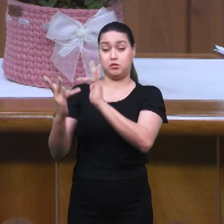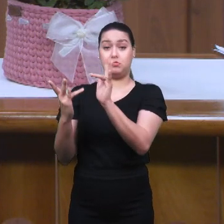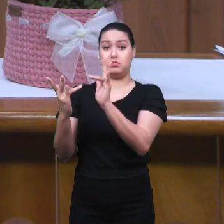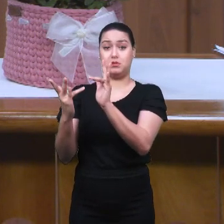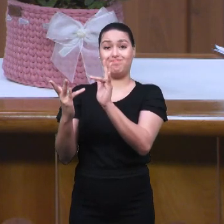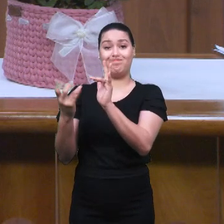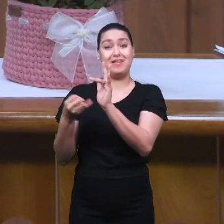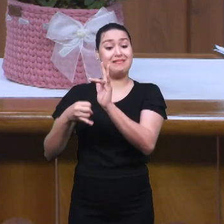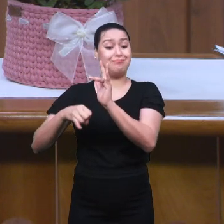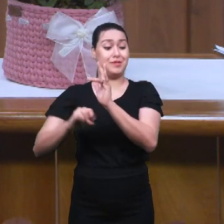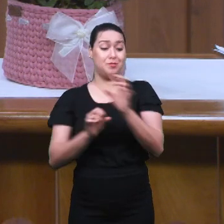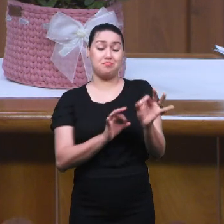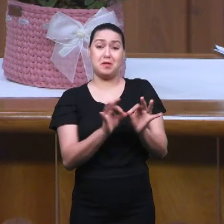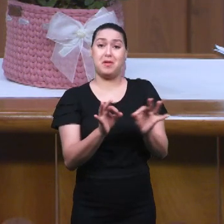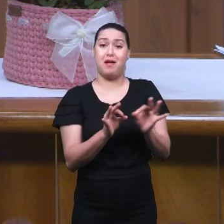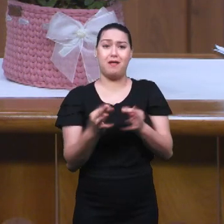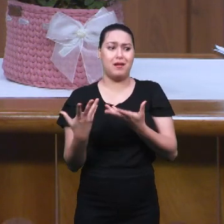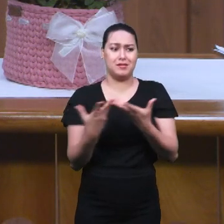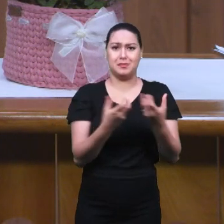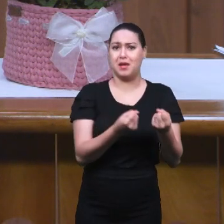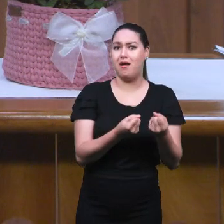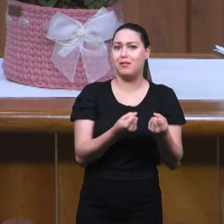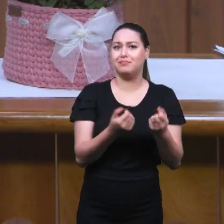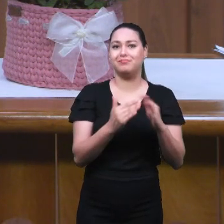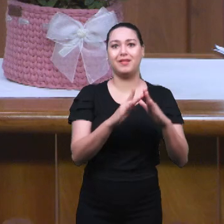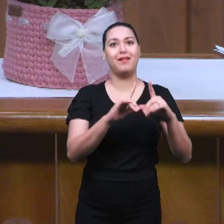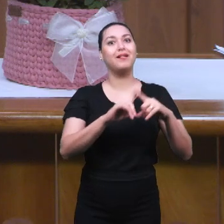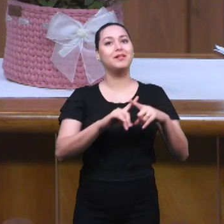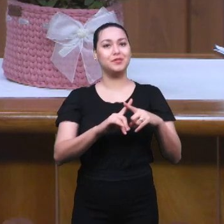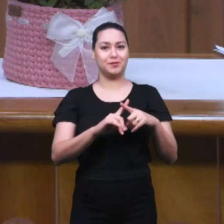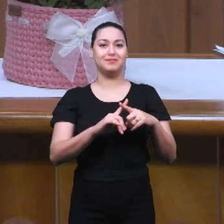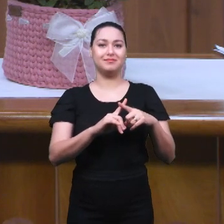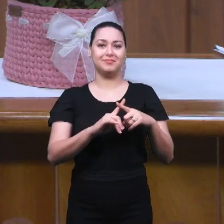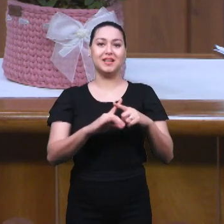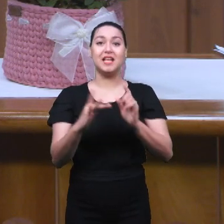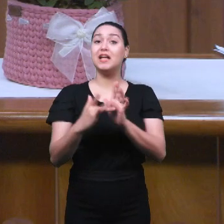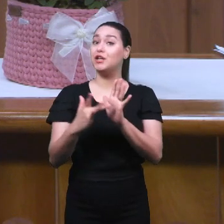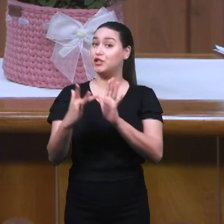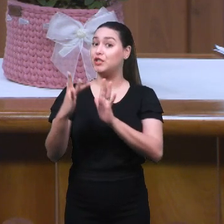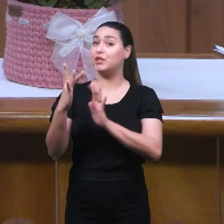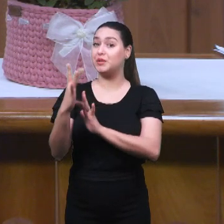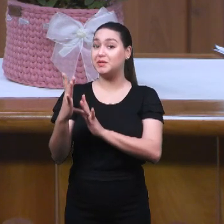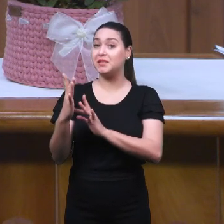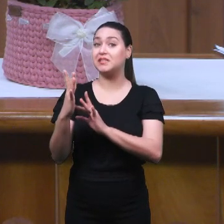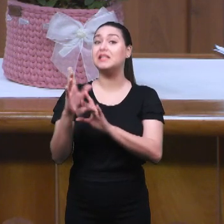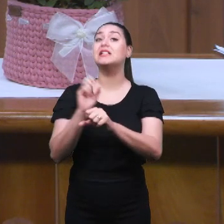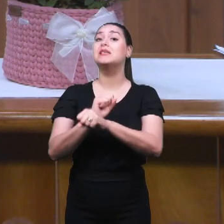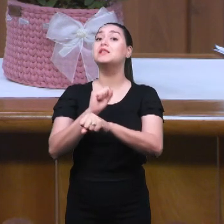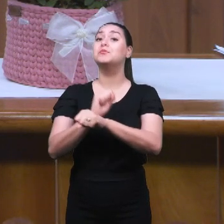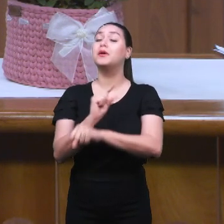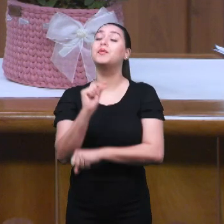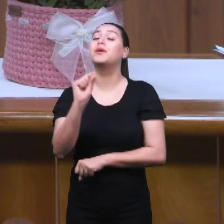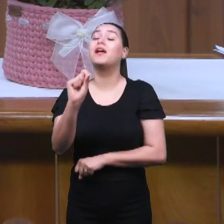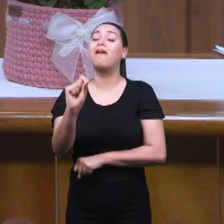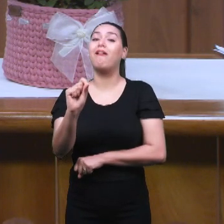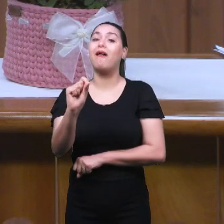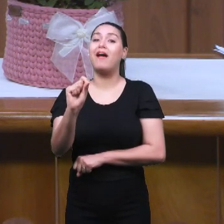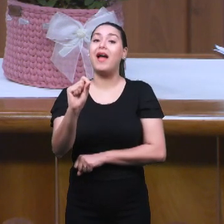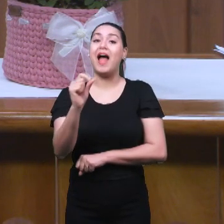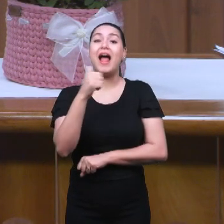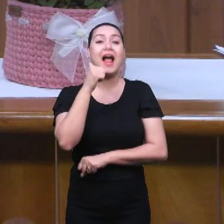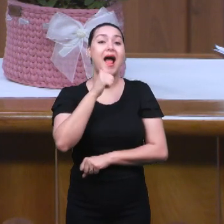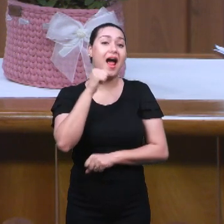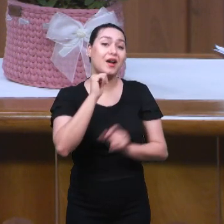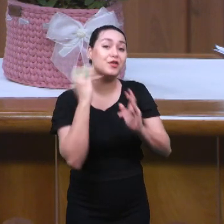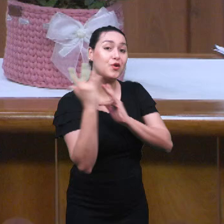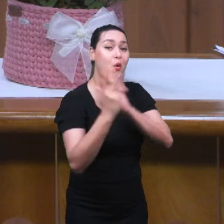recepcionado pela igreja. E o que ele espera é que a noiva, que é a